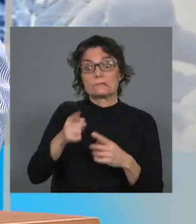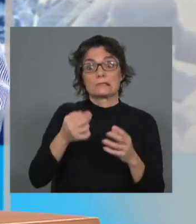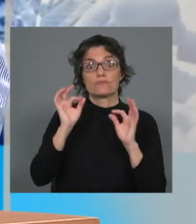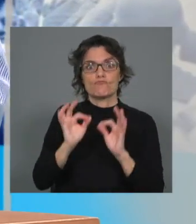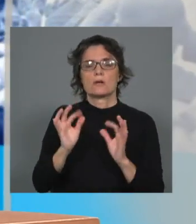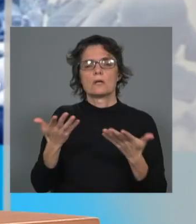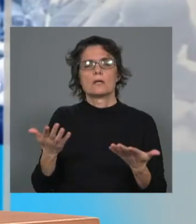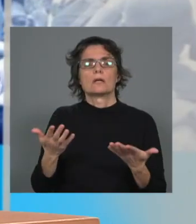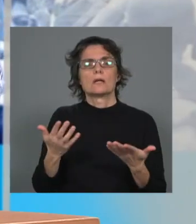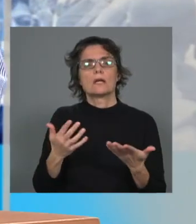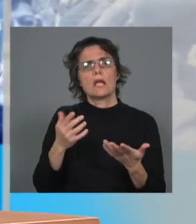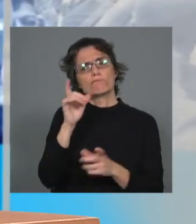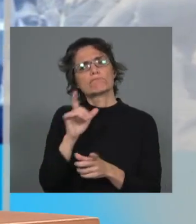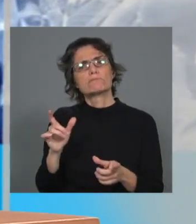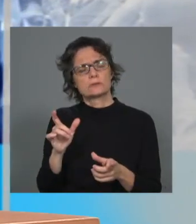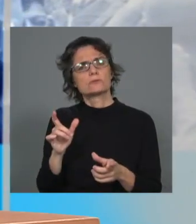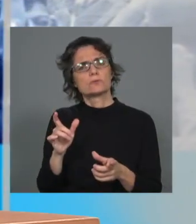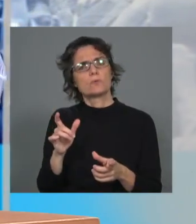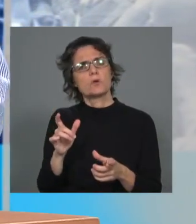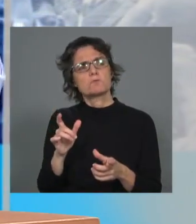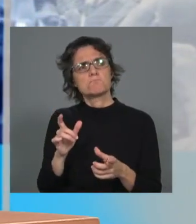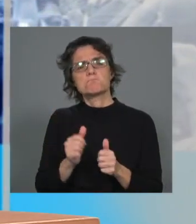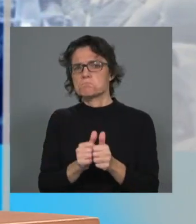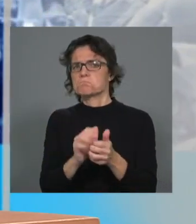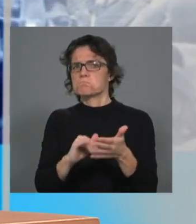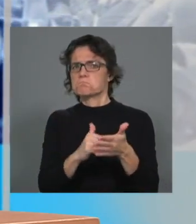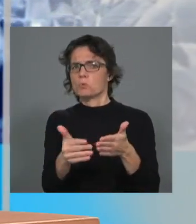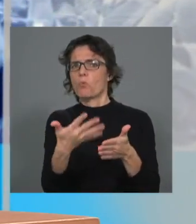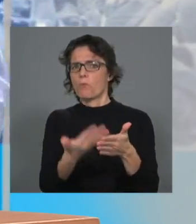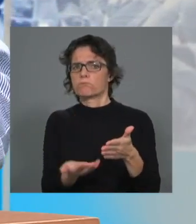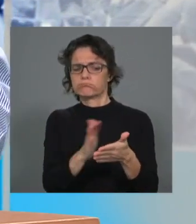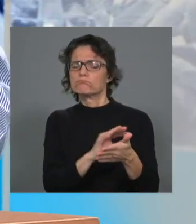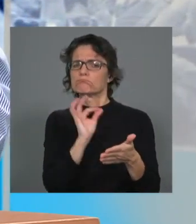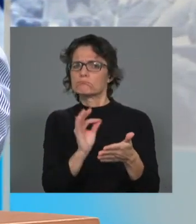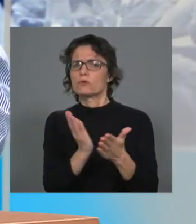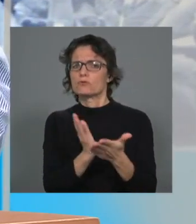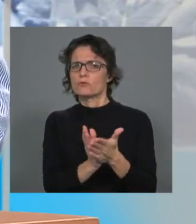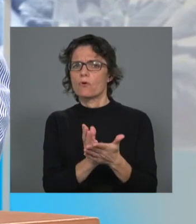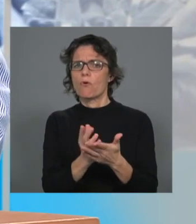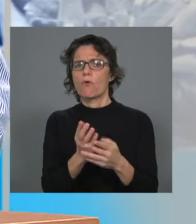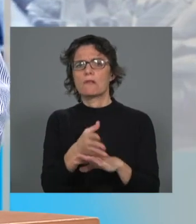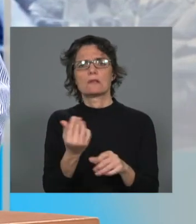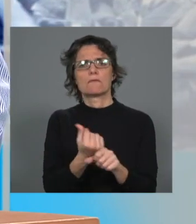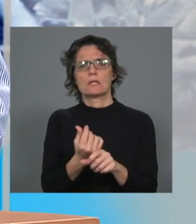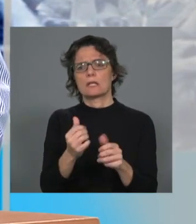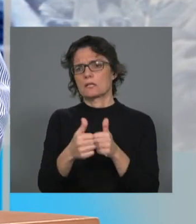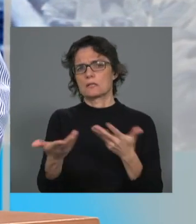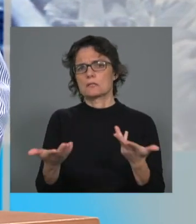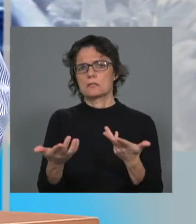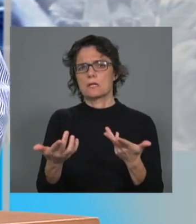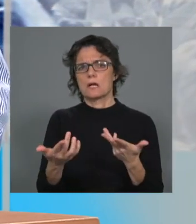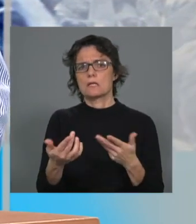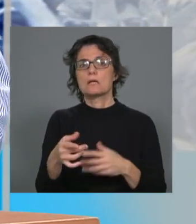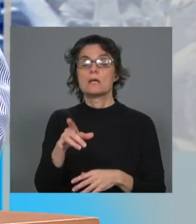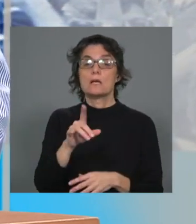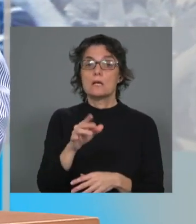as pessoas efetivamente asseguraram o seu calendário escolar e asseguraram o calendário escolar com atividades online. Assegurando sempre, importa que